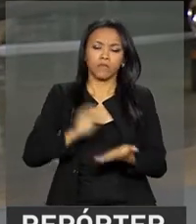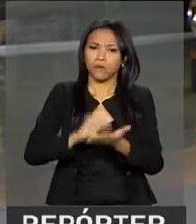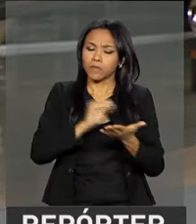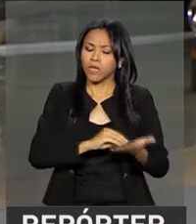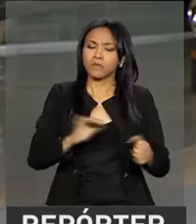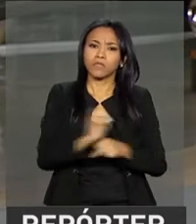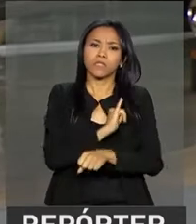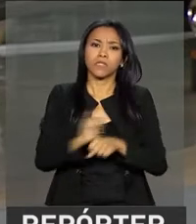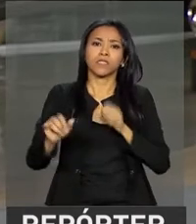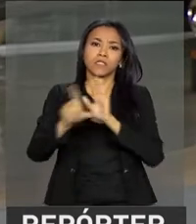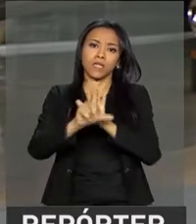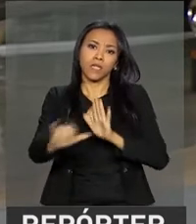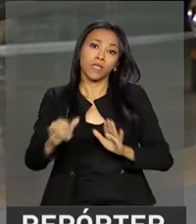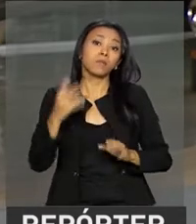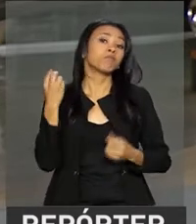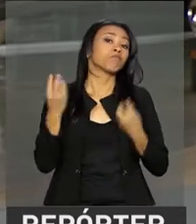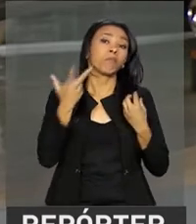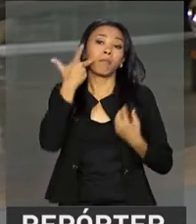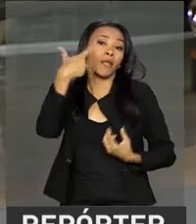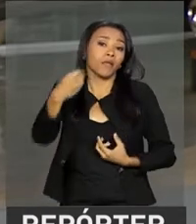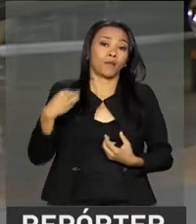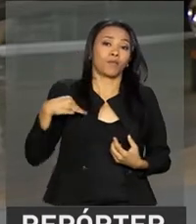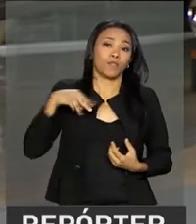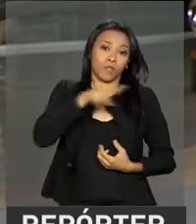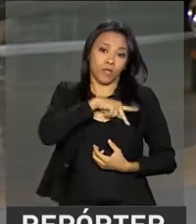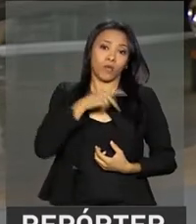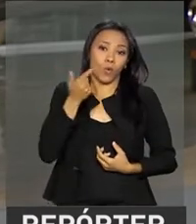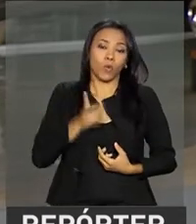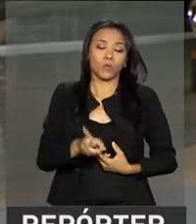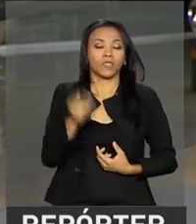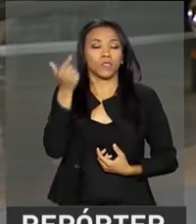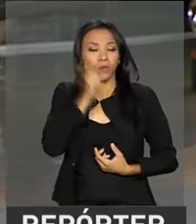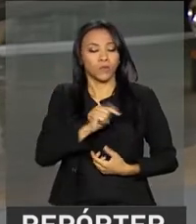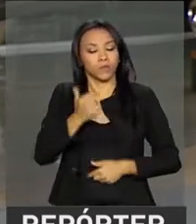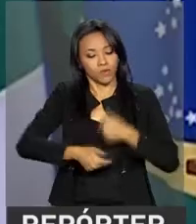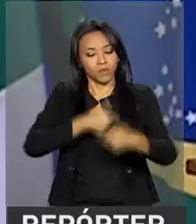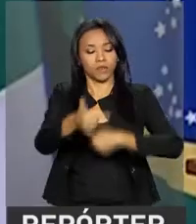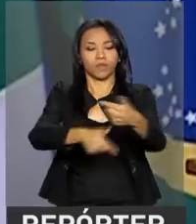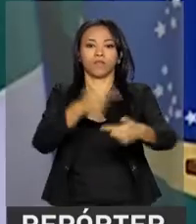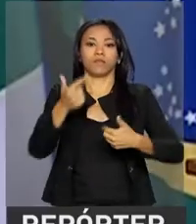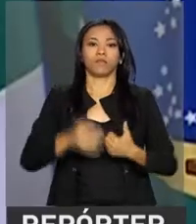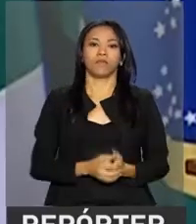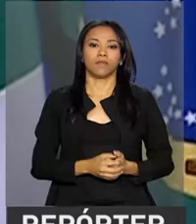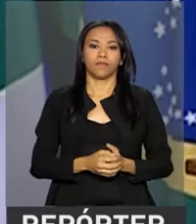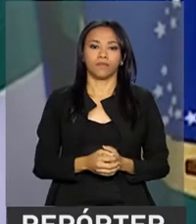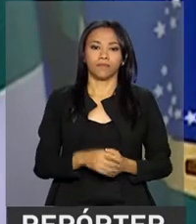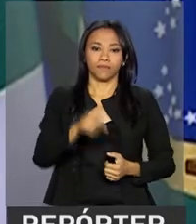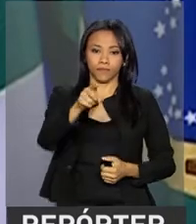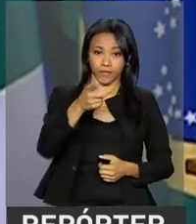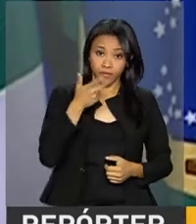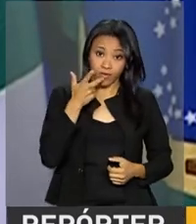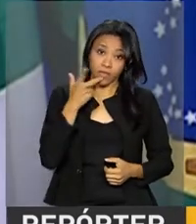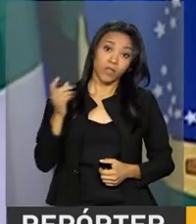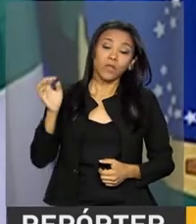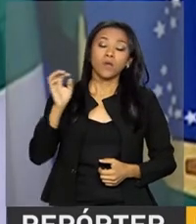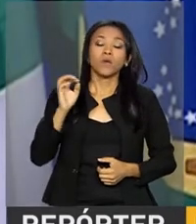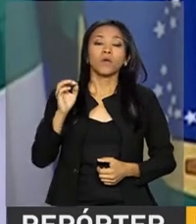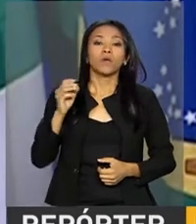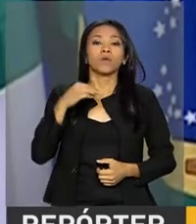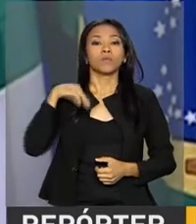para que o ministério público federal cumpra as suas funções o ministério público deve promover